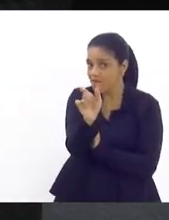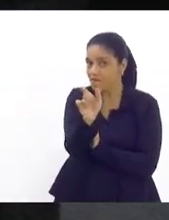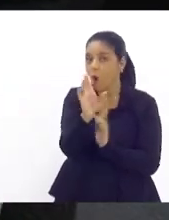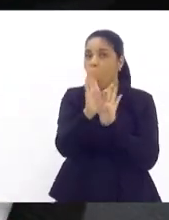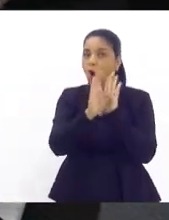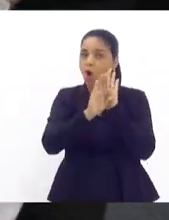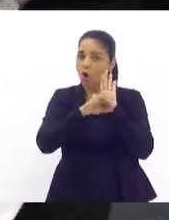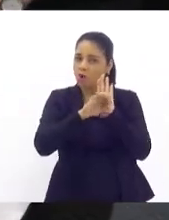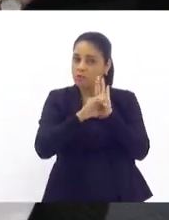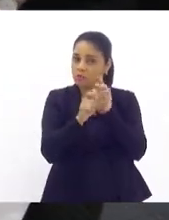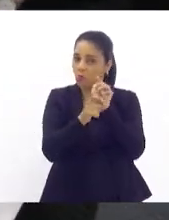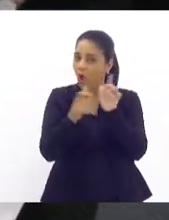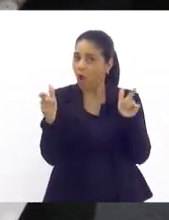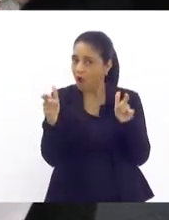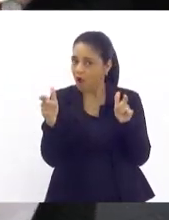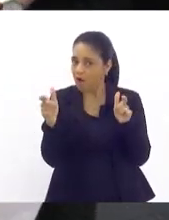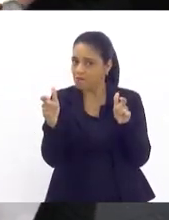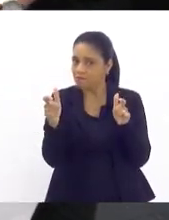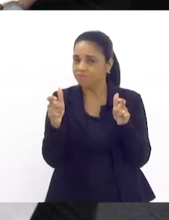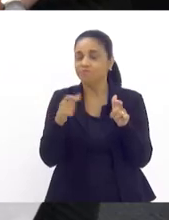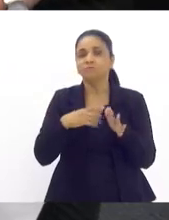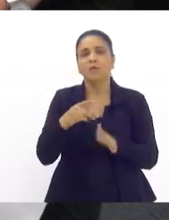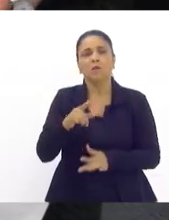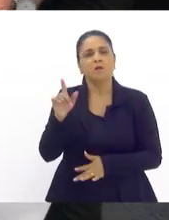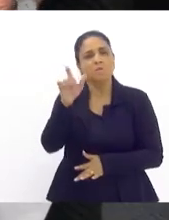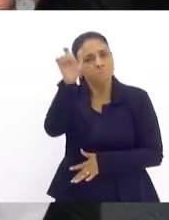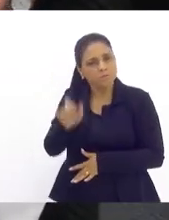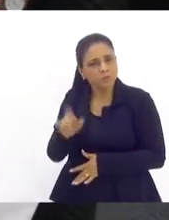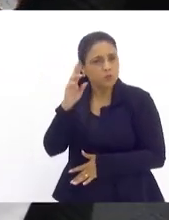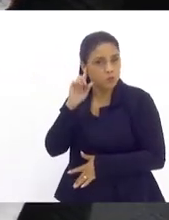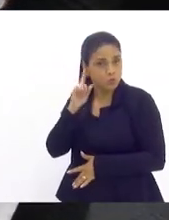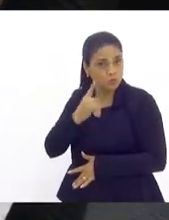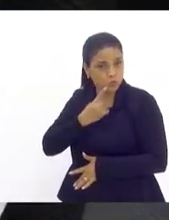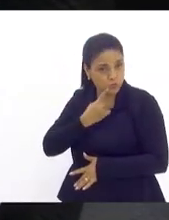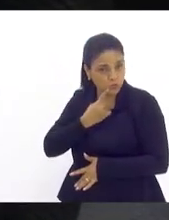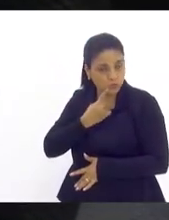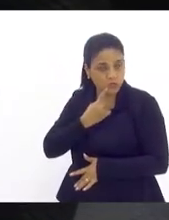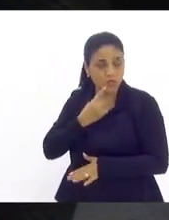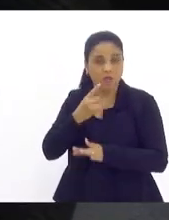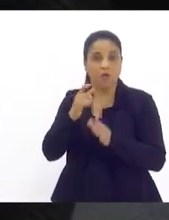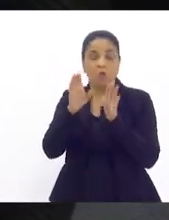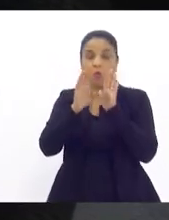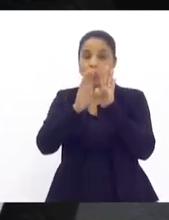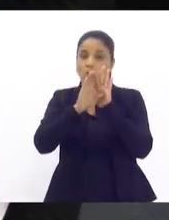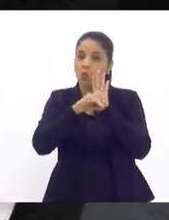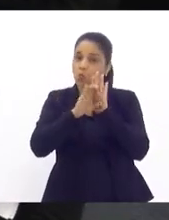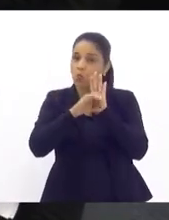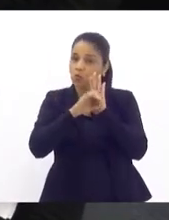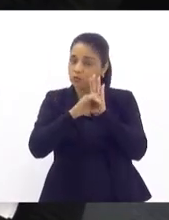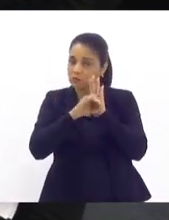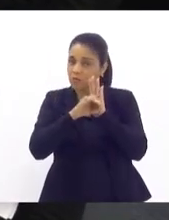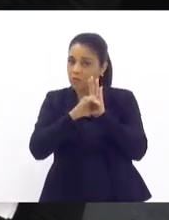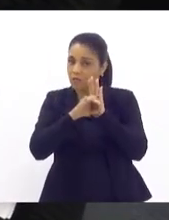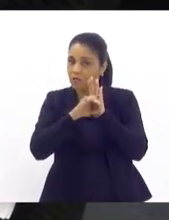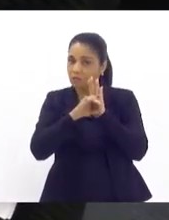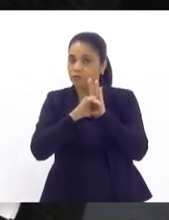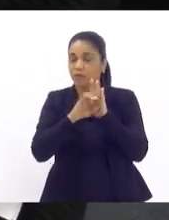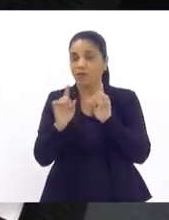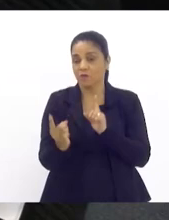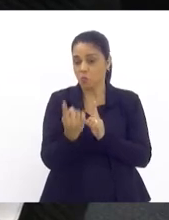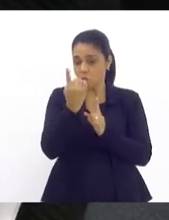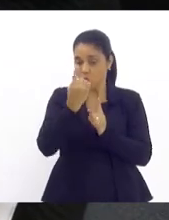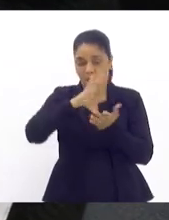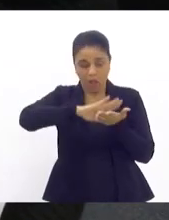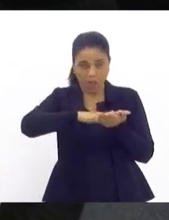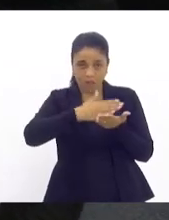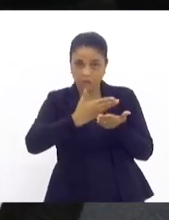muito amplo. No caso das pessoas surdas, esse conceito, às vezes, você colocar uma intérprete de